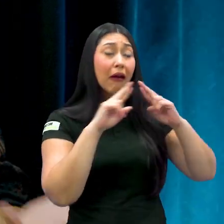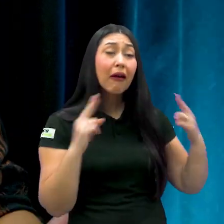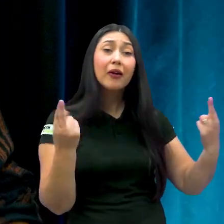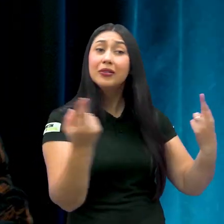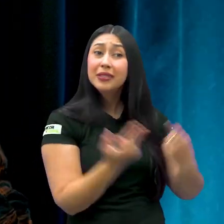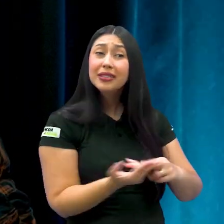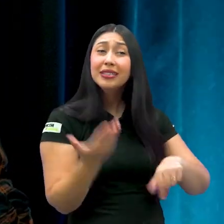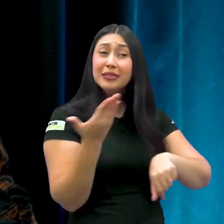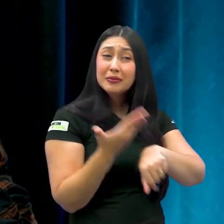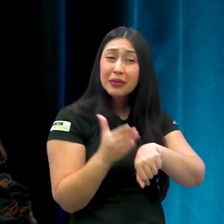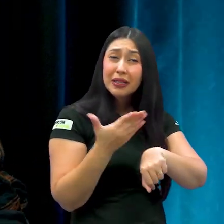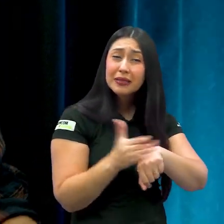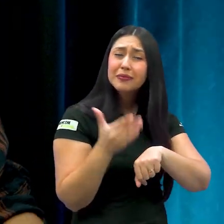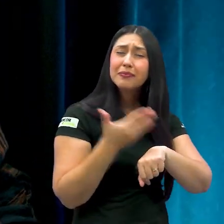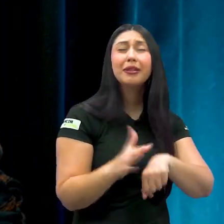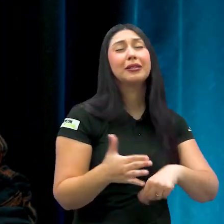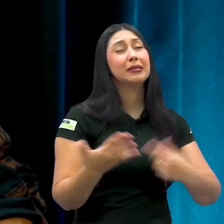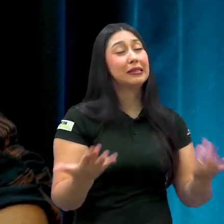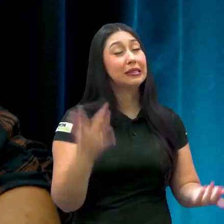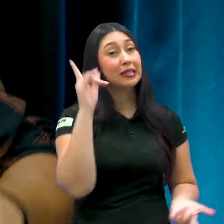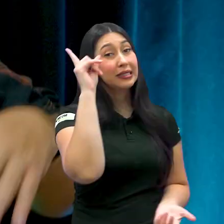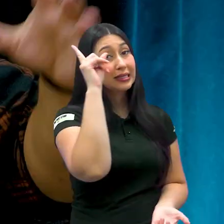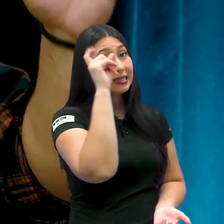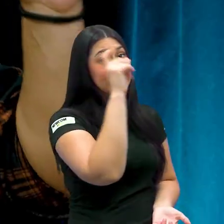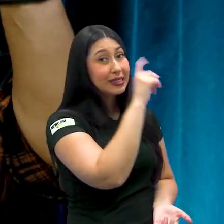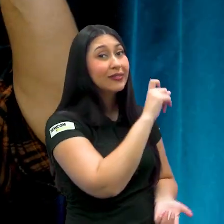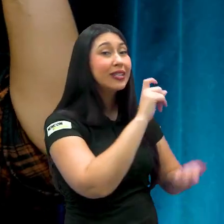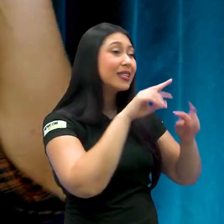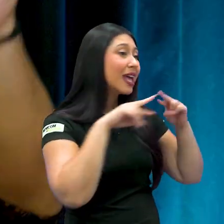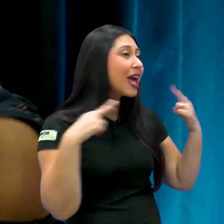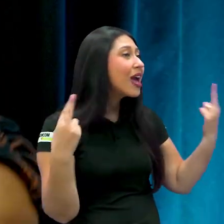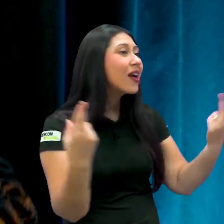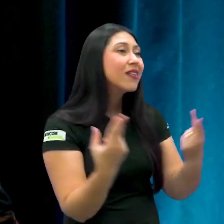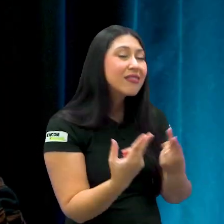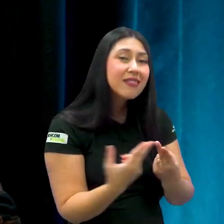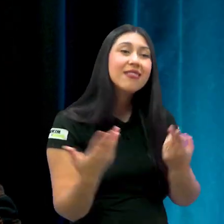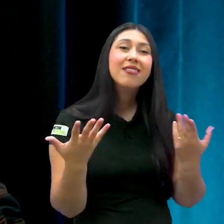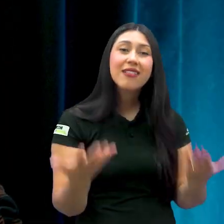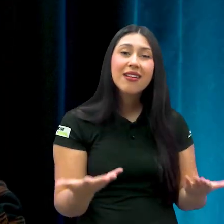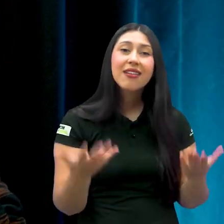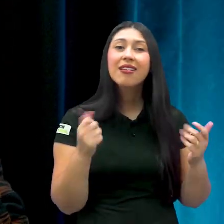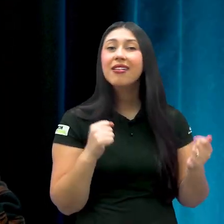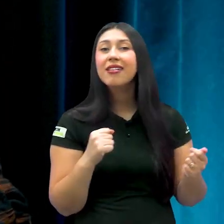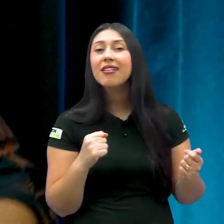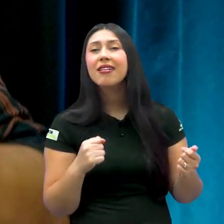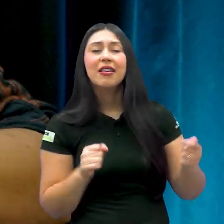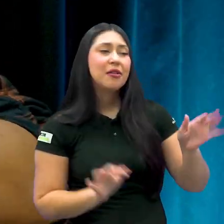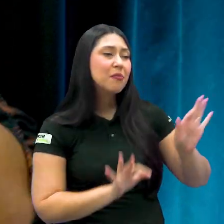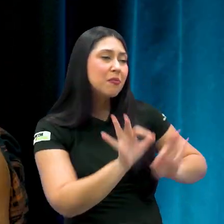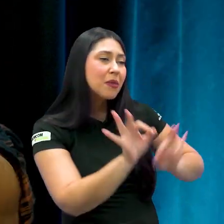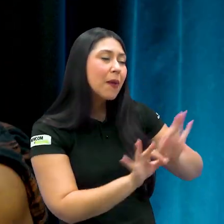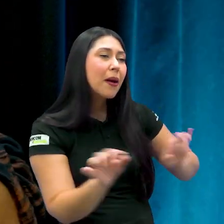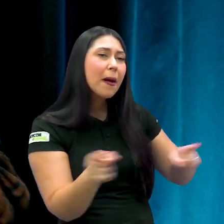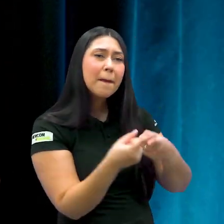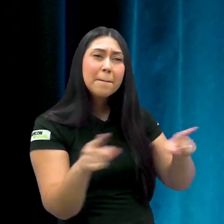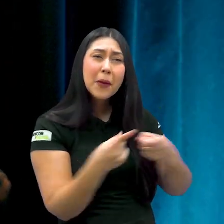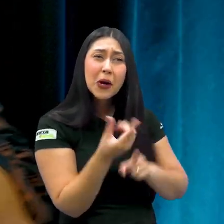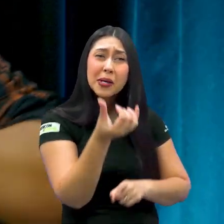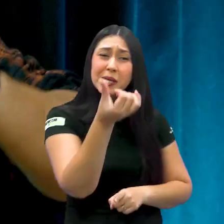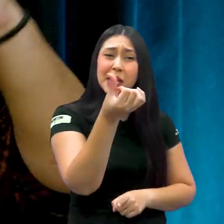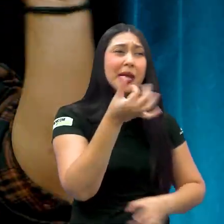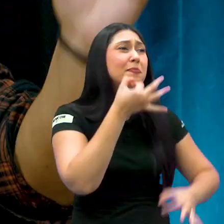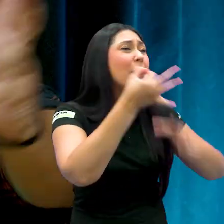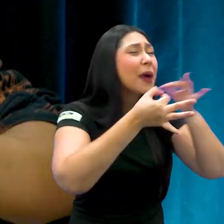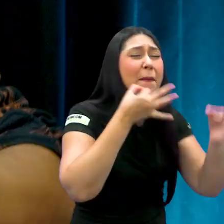6 pessoas, então para fazer um ensaio, geralmente Juntar todo mundo, levar, aí construir a música com